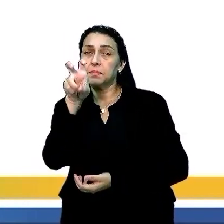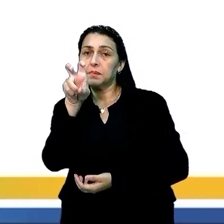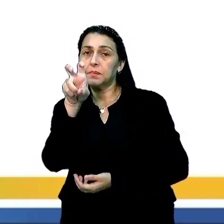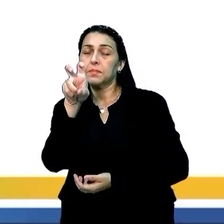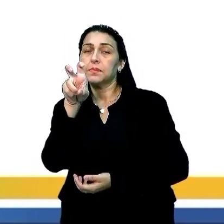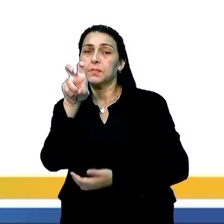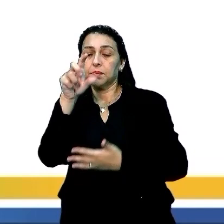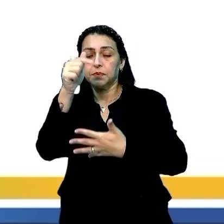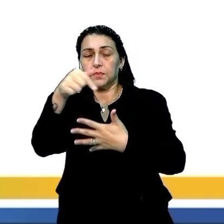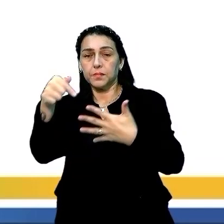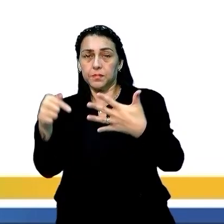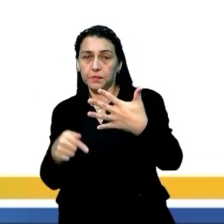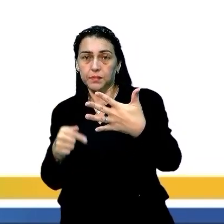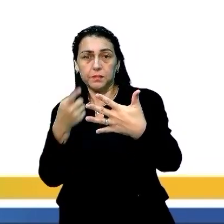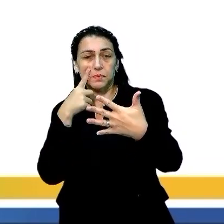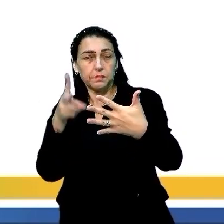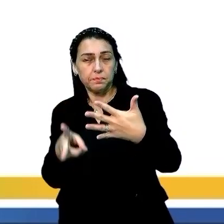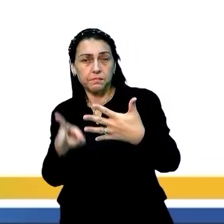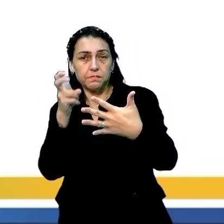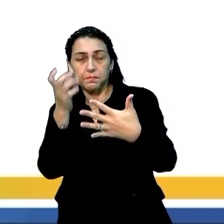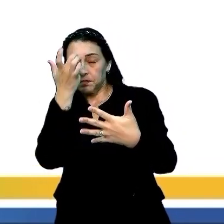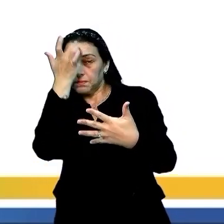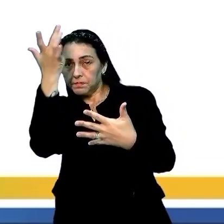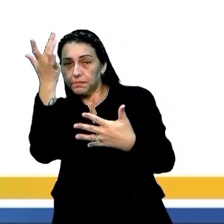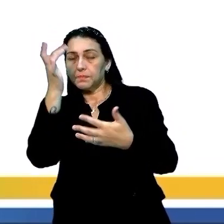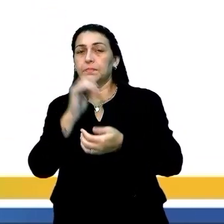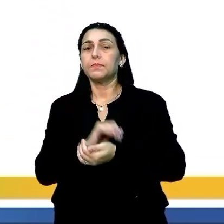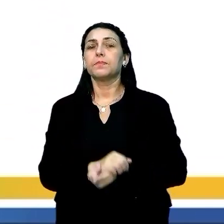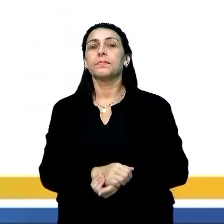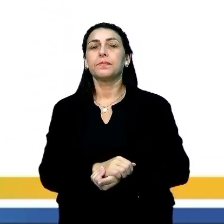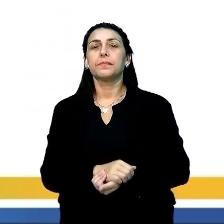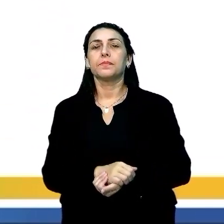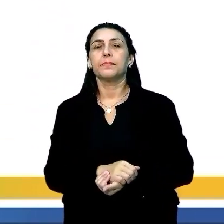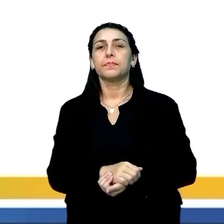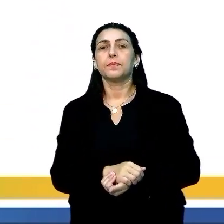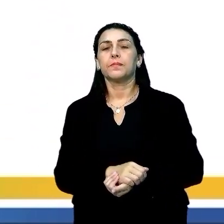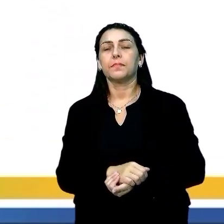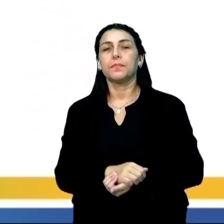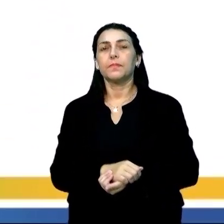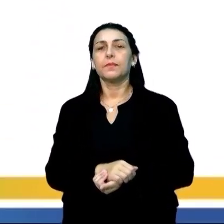alternativas. Observe como ela é fácil.